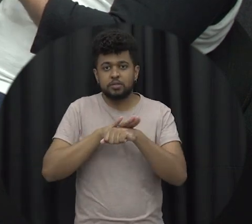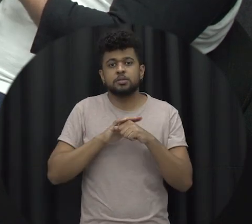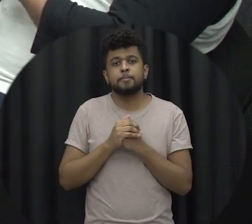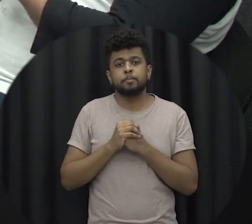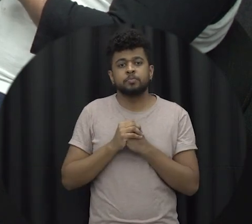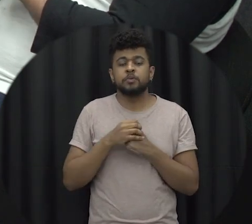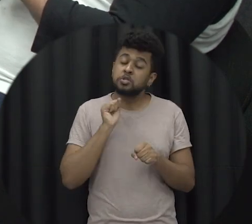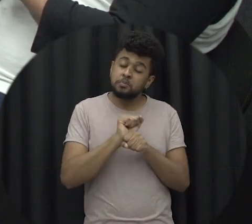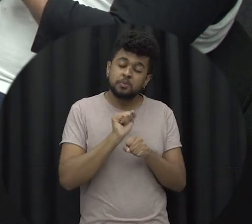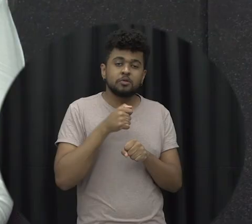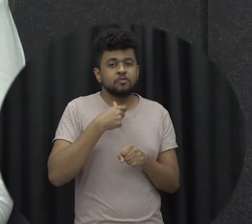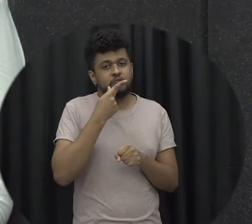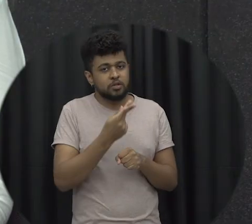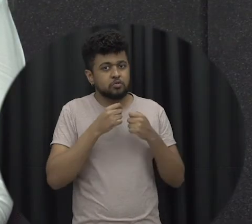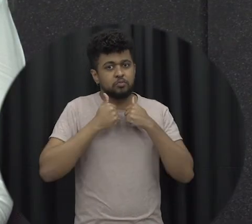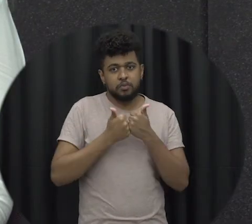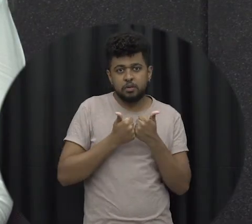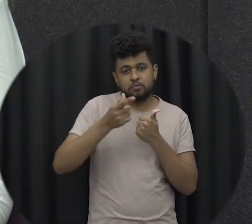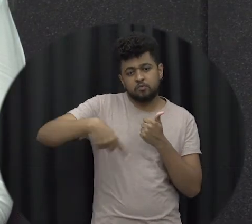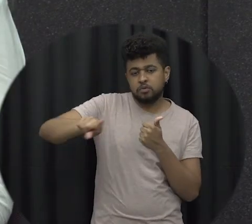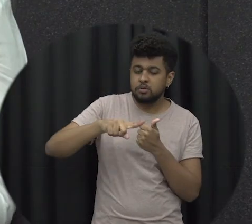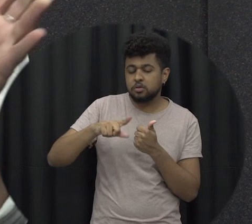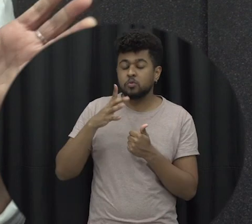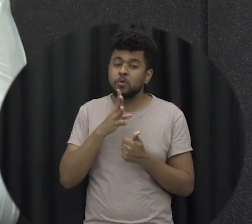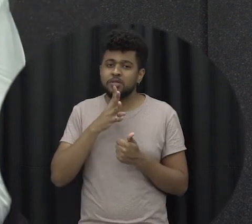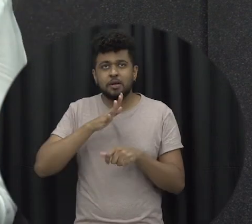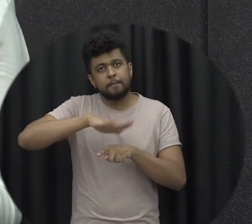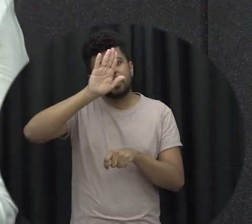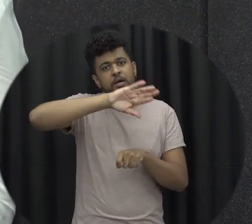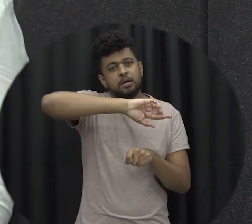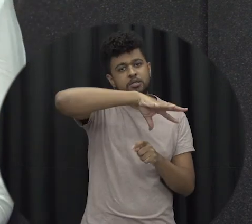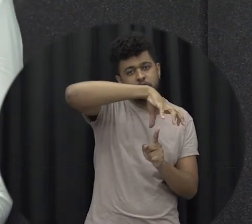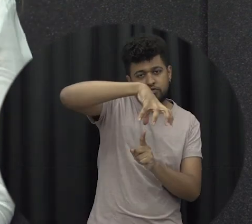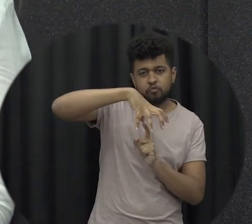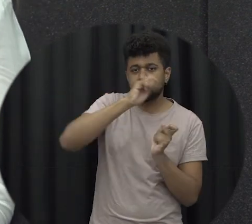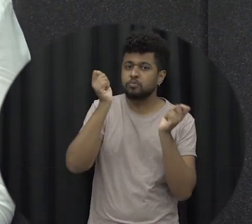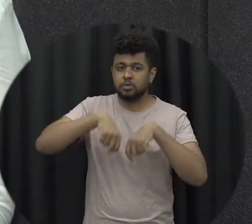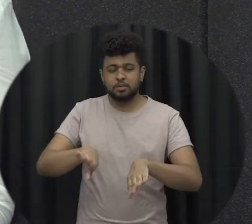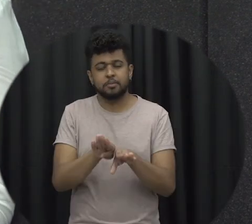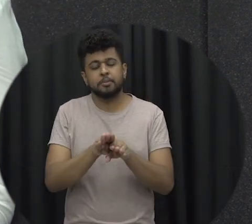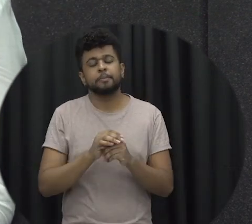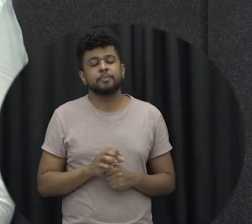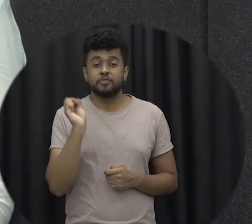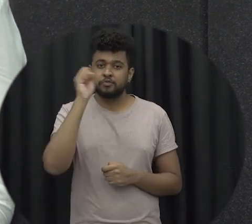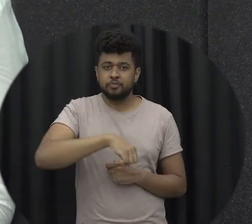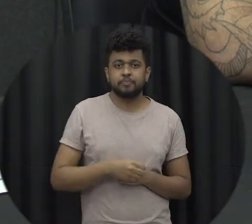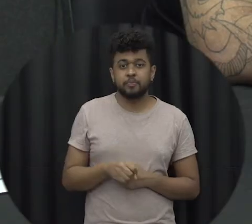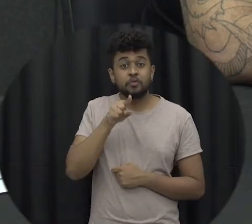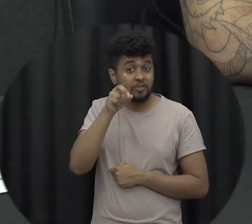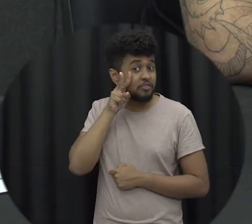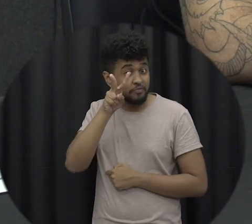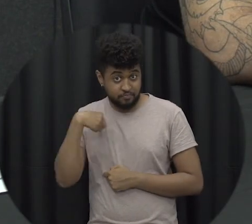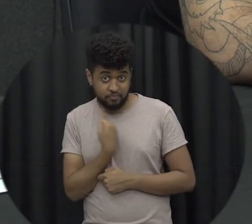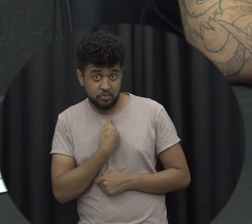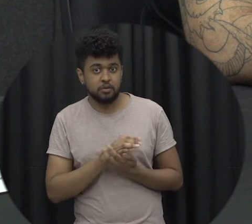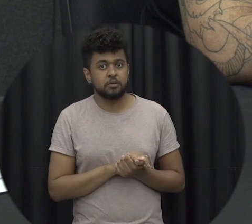conversa. Espero que tenha falado um pouquinho aí para vocês conhecerem um pouco dos fungos e dos potenciais aí deles. Sim. E para você que